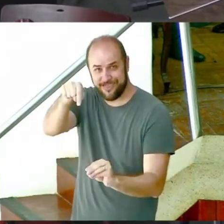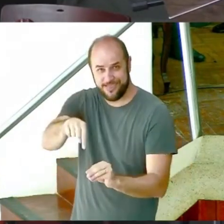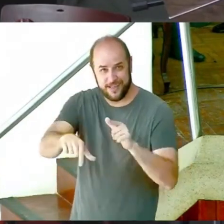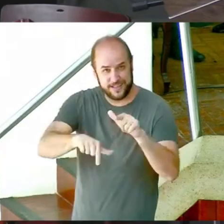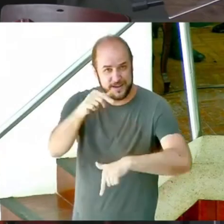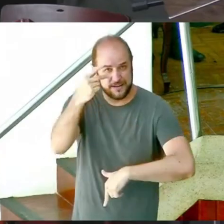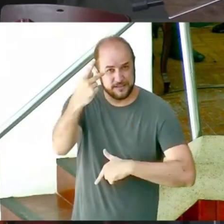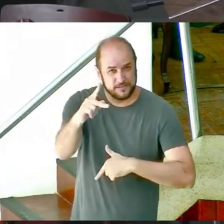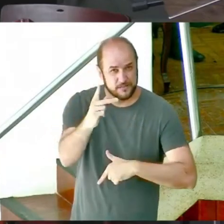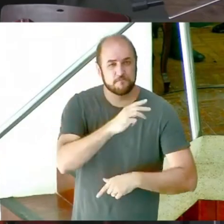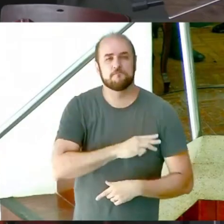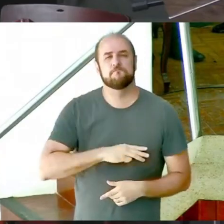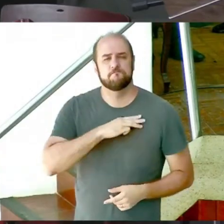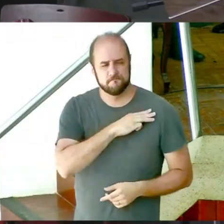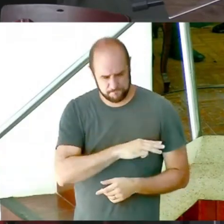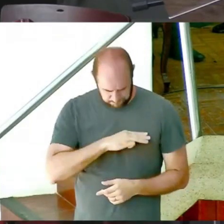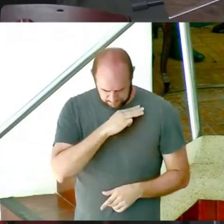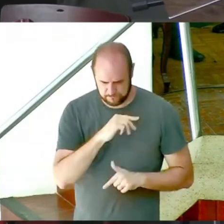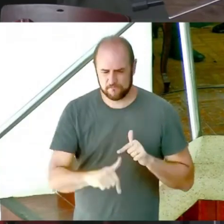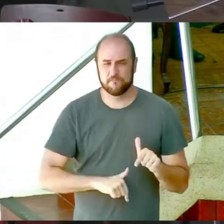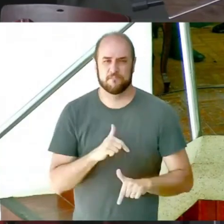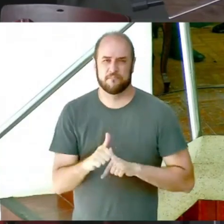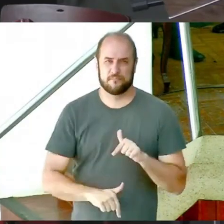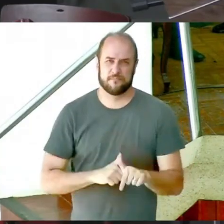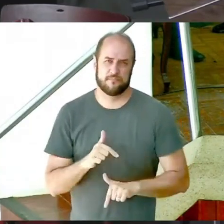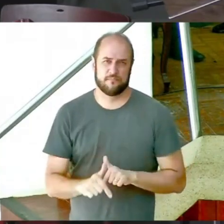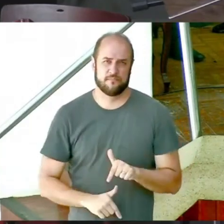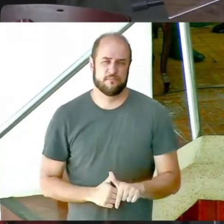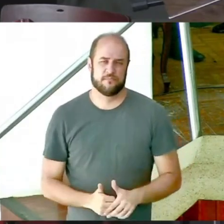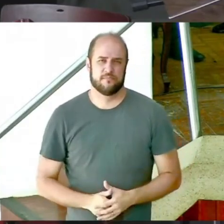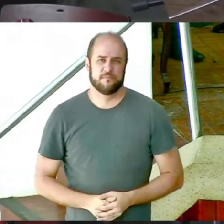missionário. Um missionário.